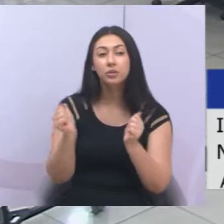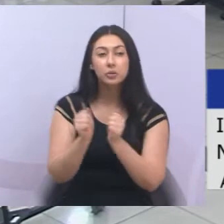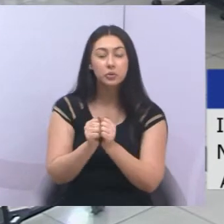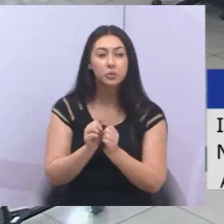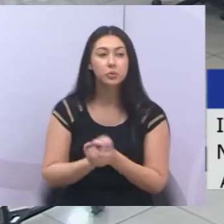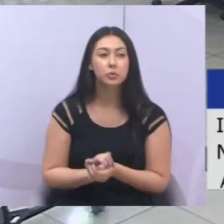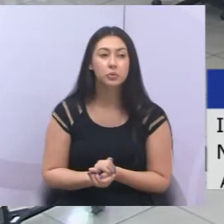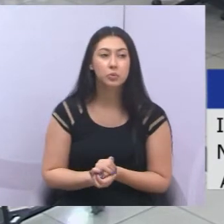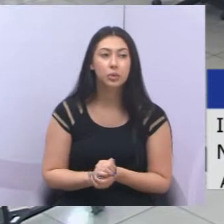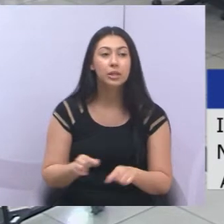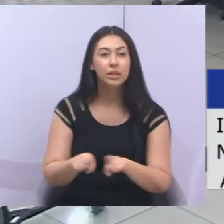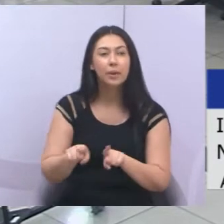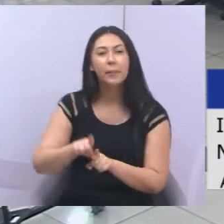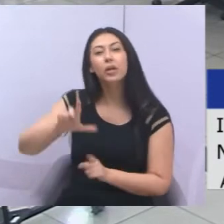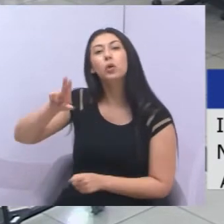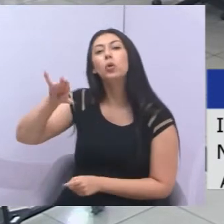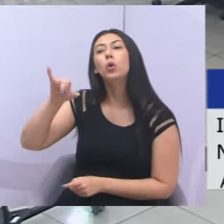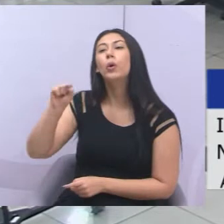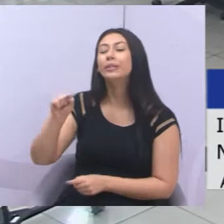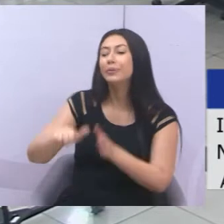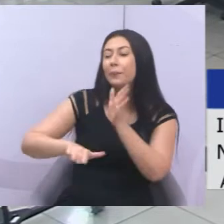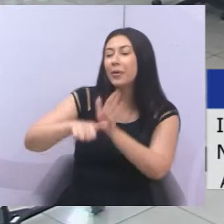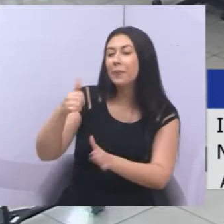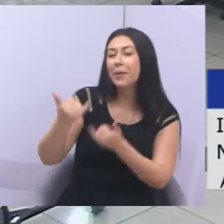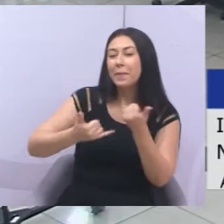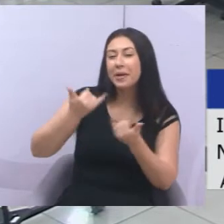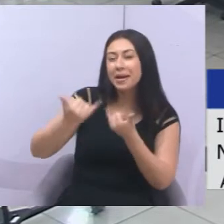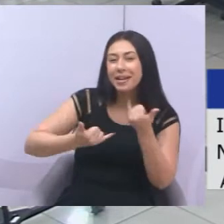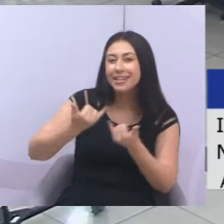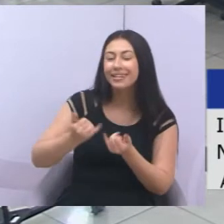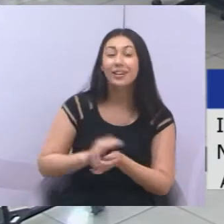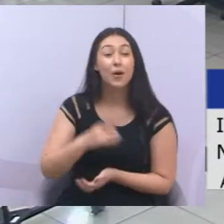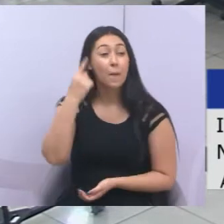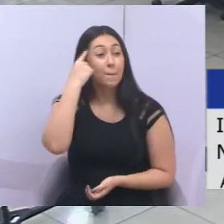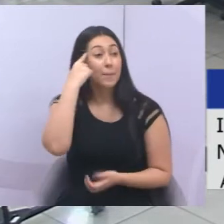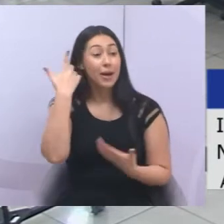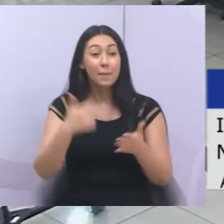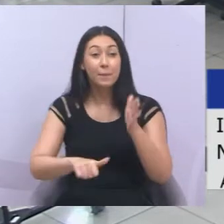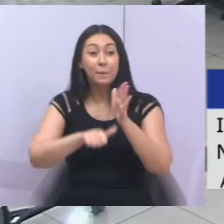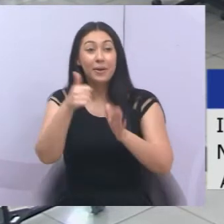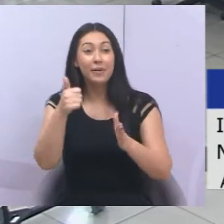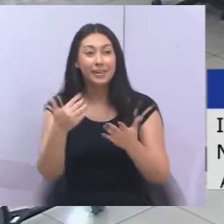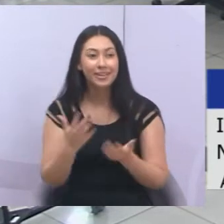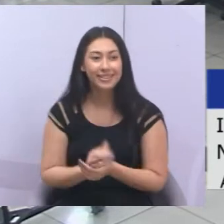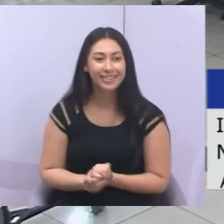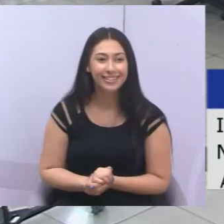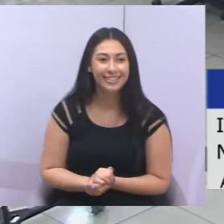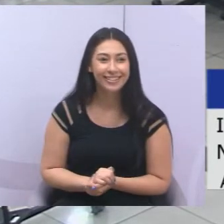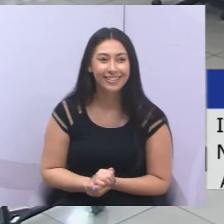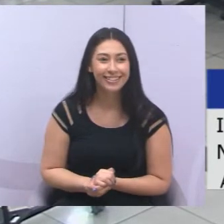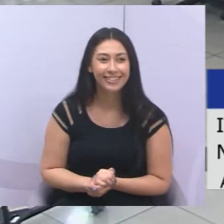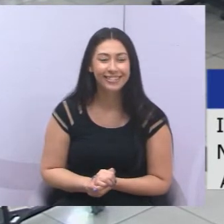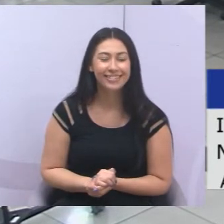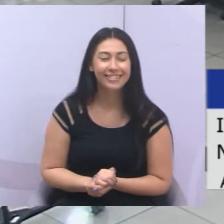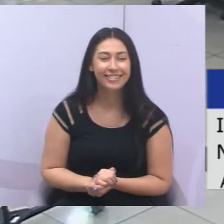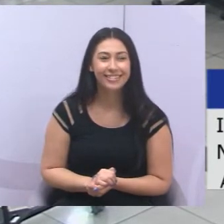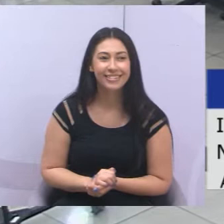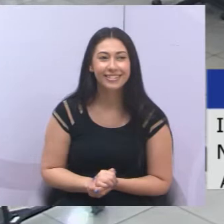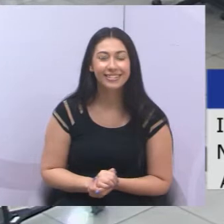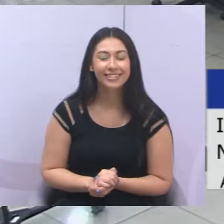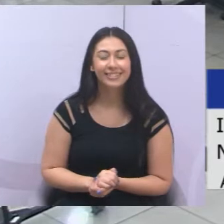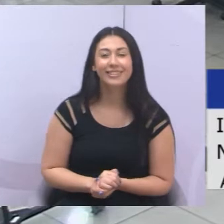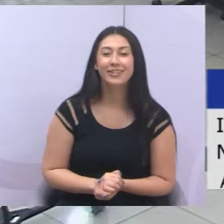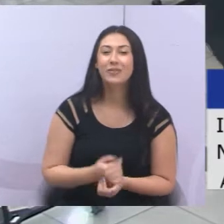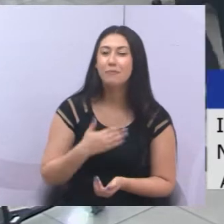junto. E vamos levar o Fravinho para estrear. Isso, a primeira impressão que fica, já pensou? Primeira vez jogando taco? Então fica aí o